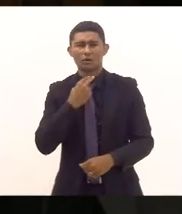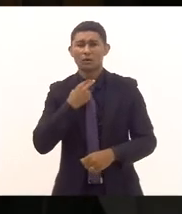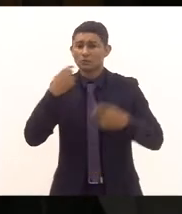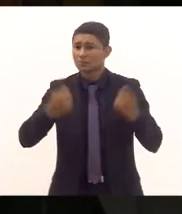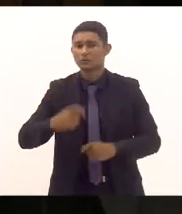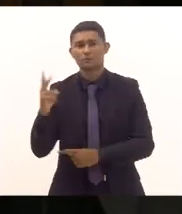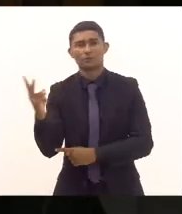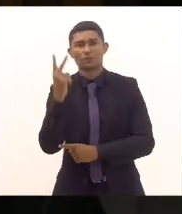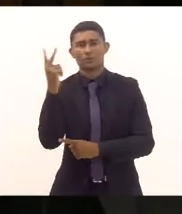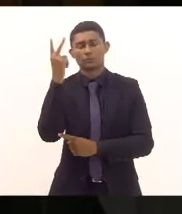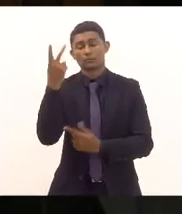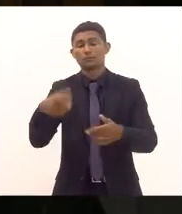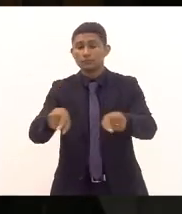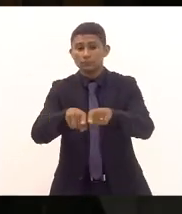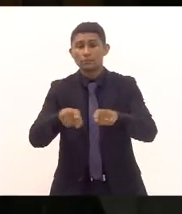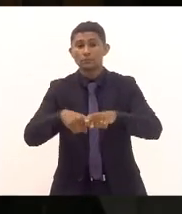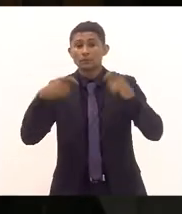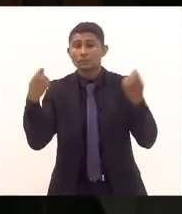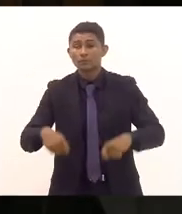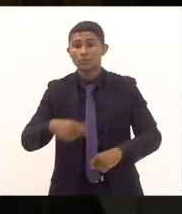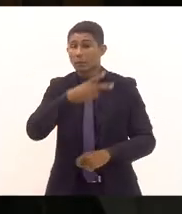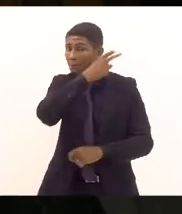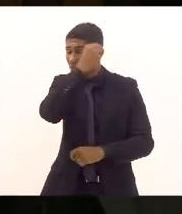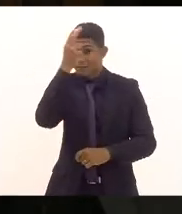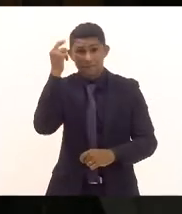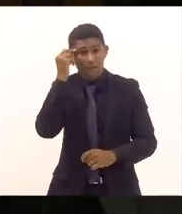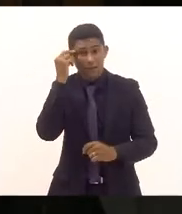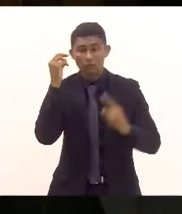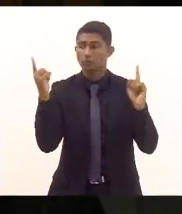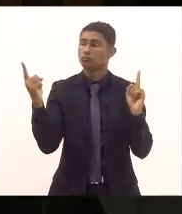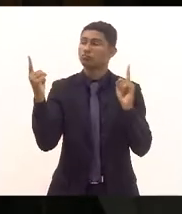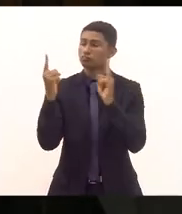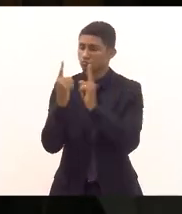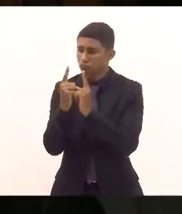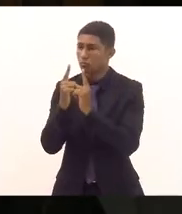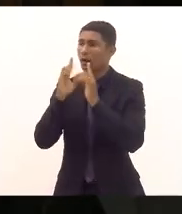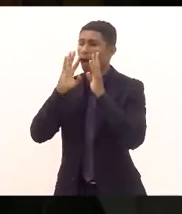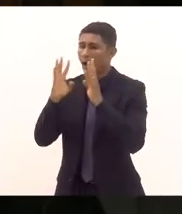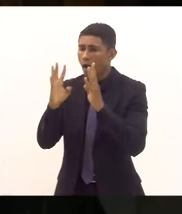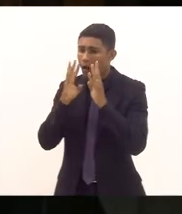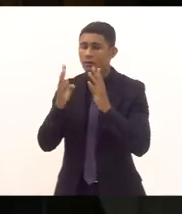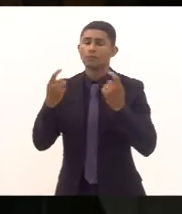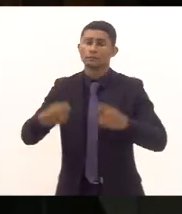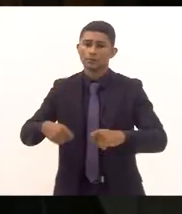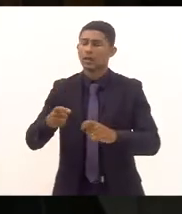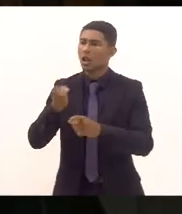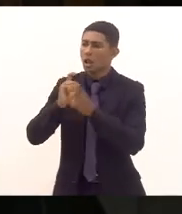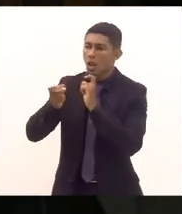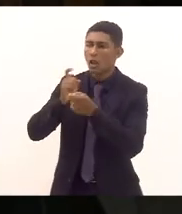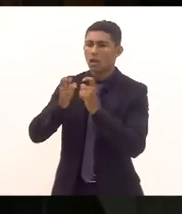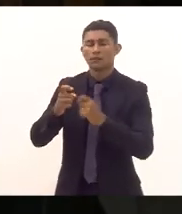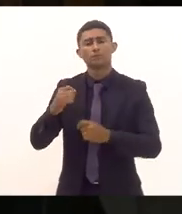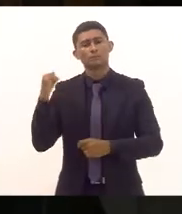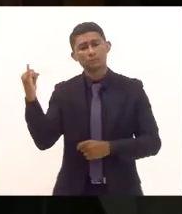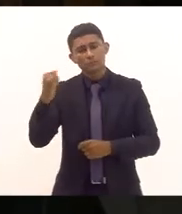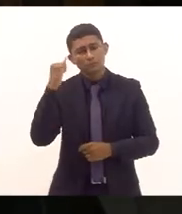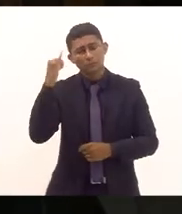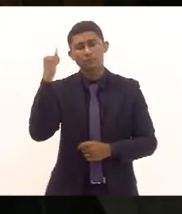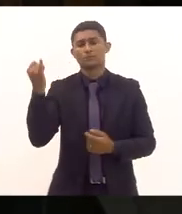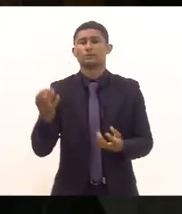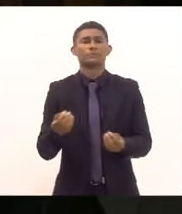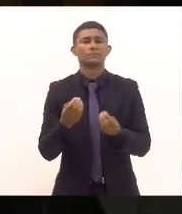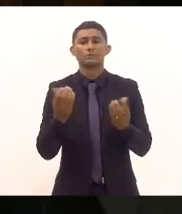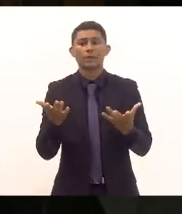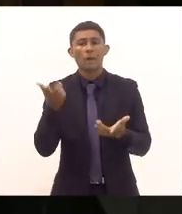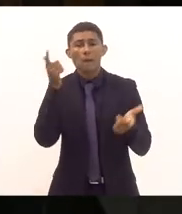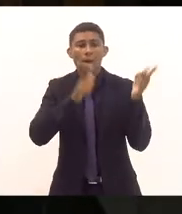e principalmente ele merece ser ouvido pelo prefeito que tem que receber as categorias e negociar para que haja